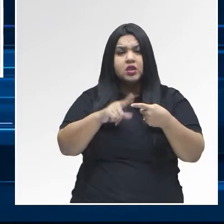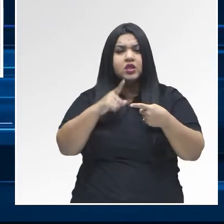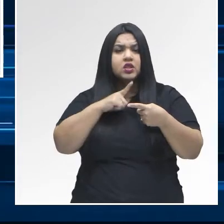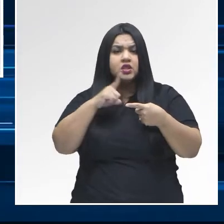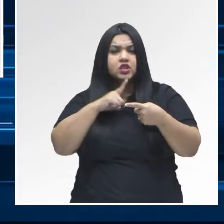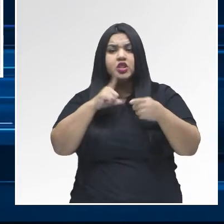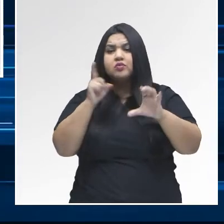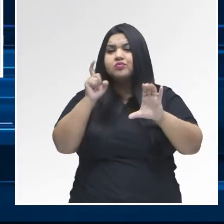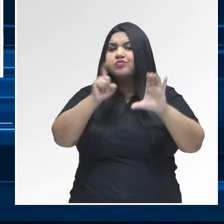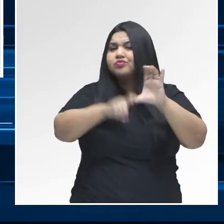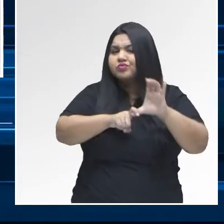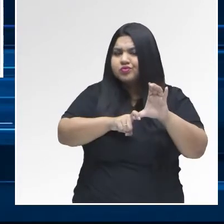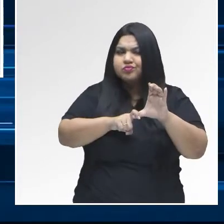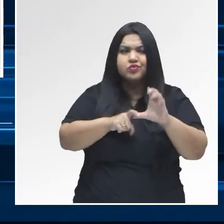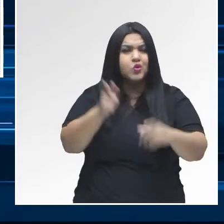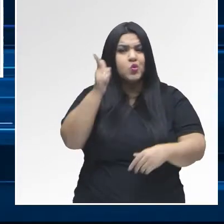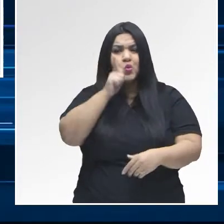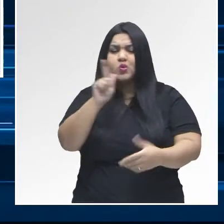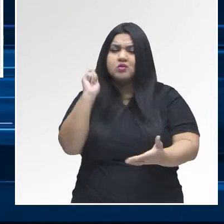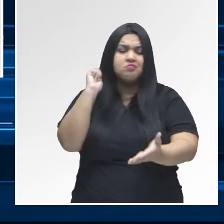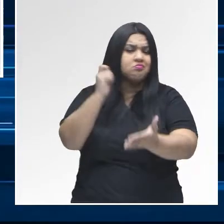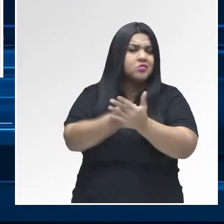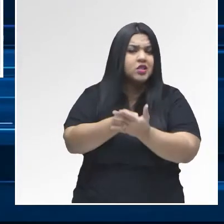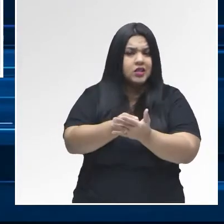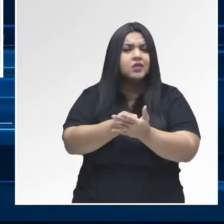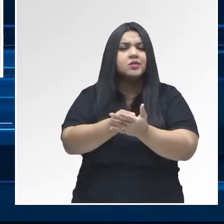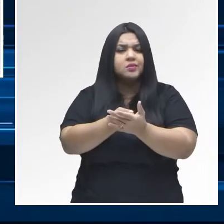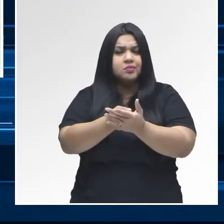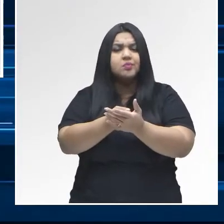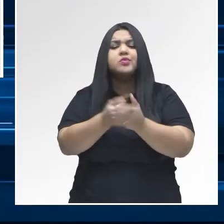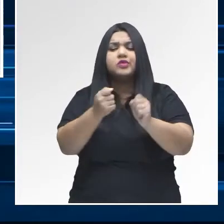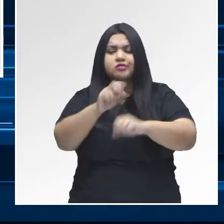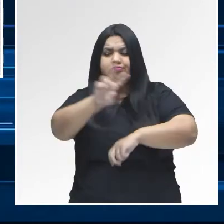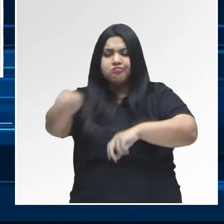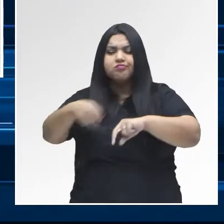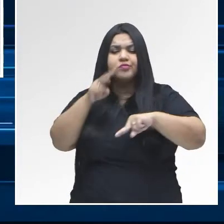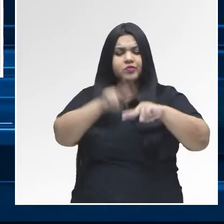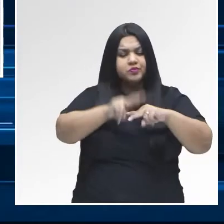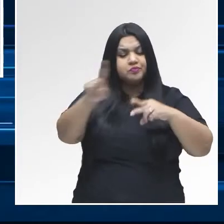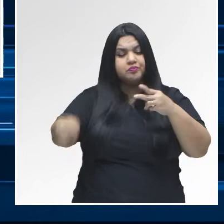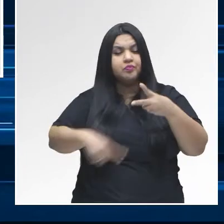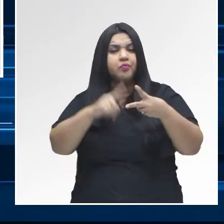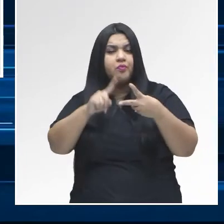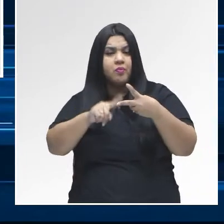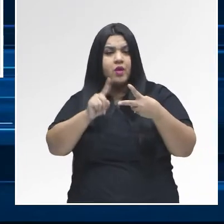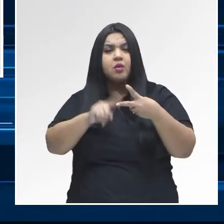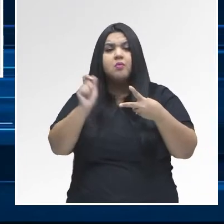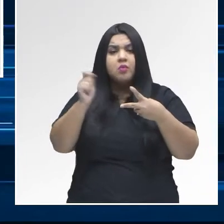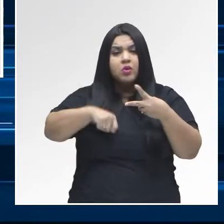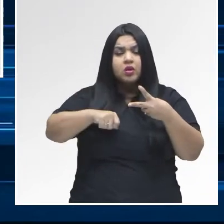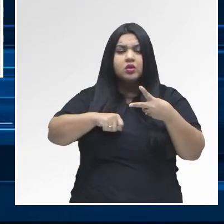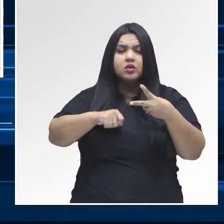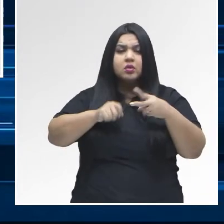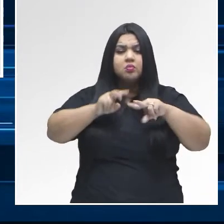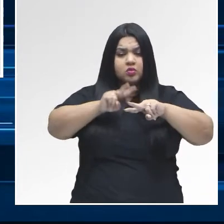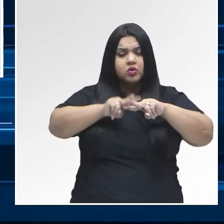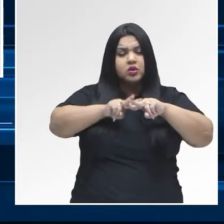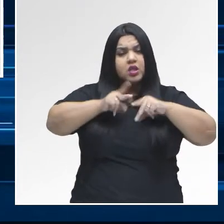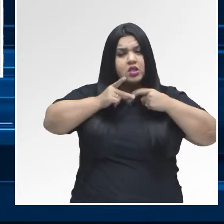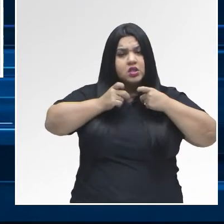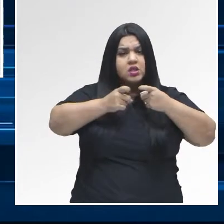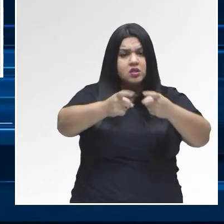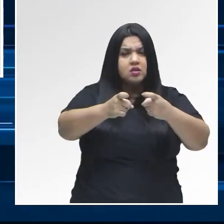dívida muito grande e você não conseguia pagar, você poderia ser tornado escravo. Segundo, você poderia ser um prisioneiro de guerra. A